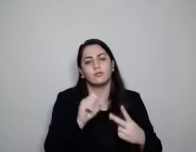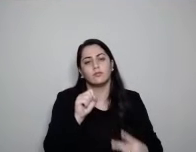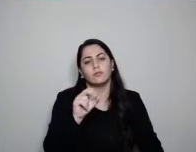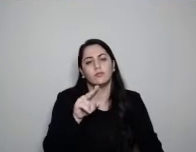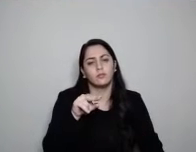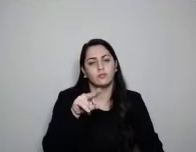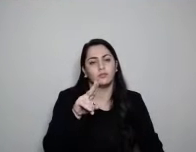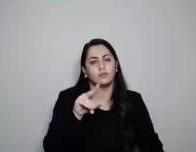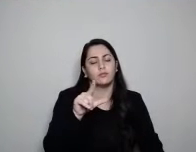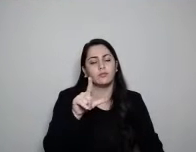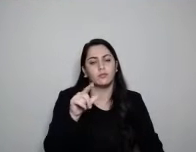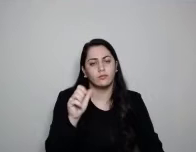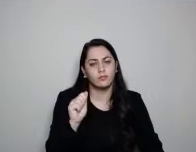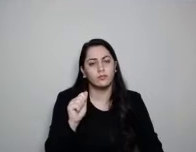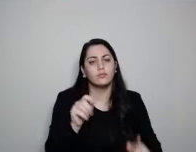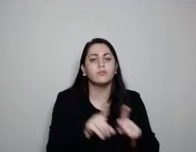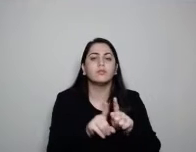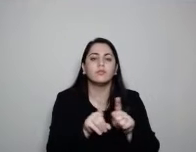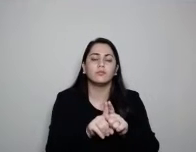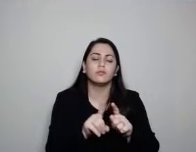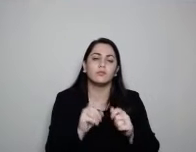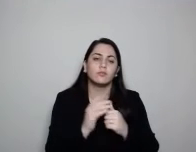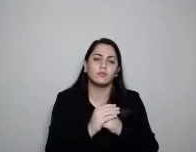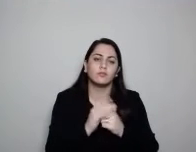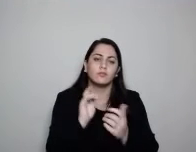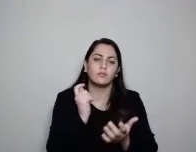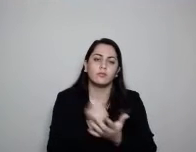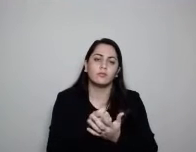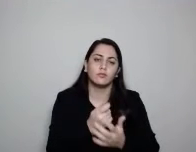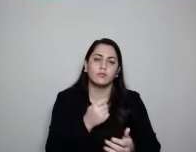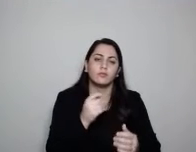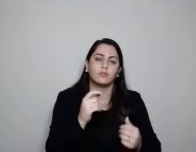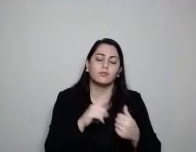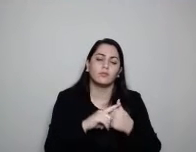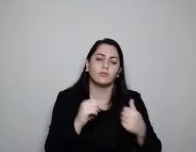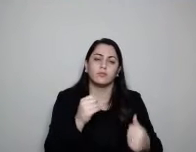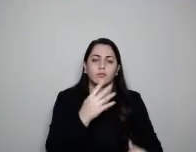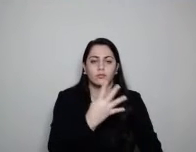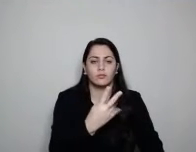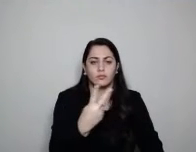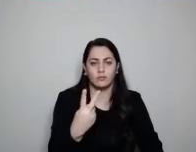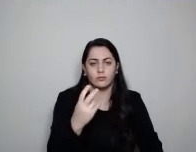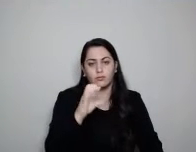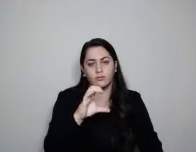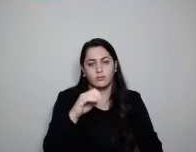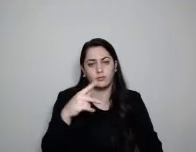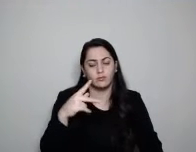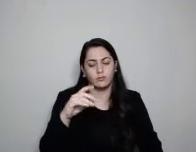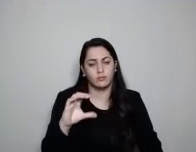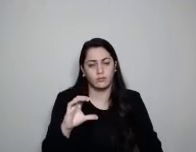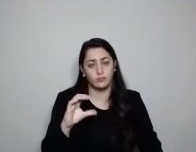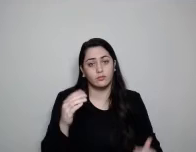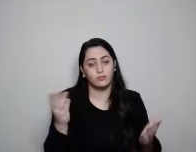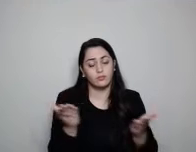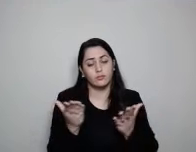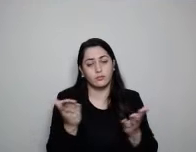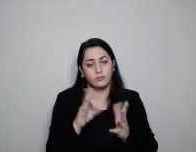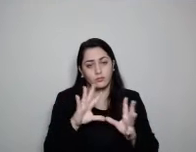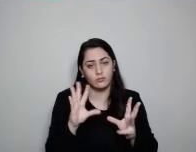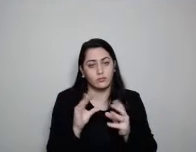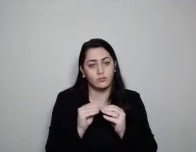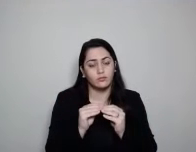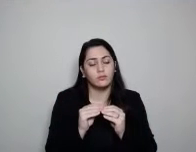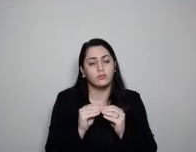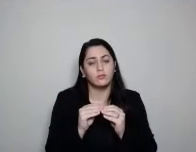evidenciada, repetição do indébito em dobro, artigo 42 do CDC. Portanto, eu estou aqui em conclusão, na